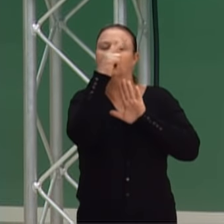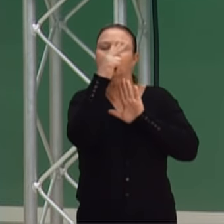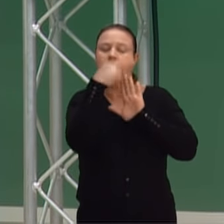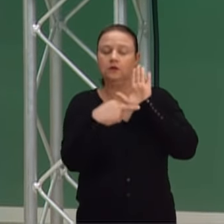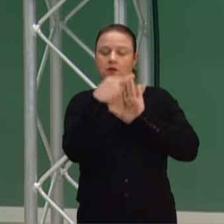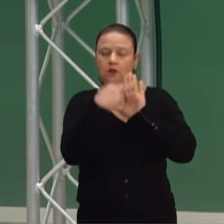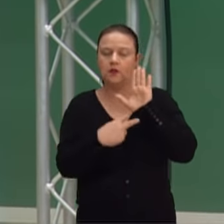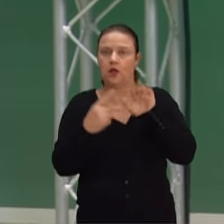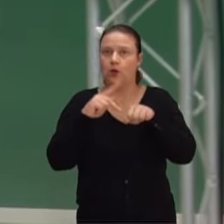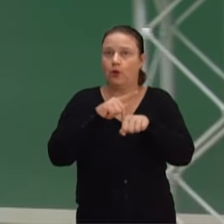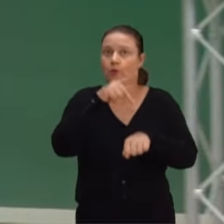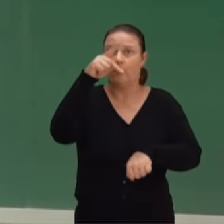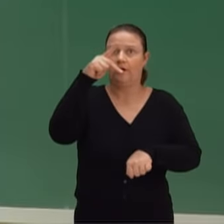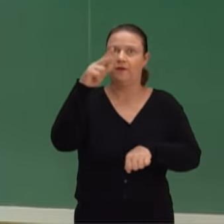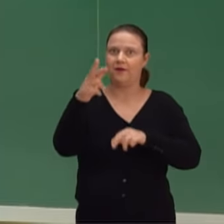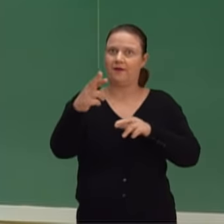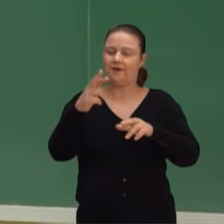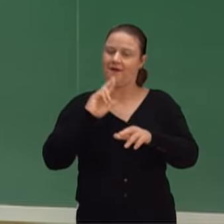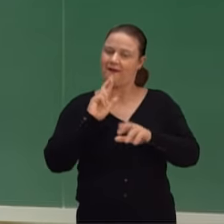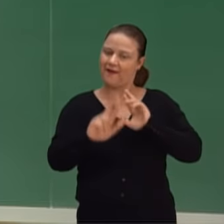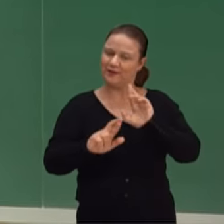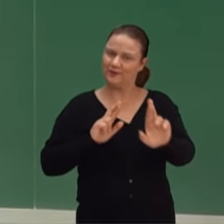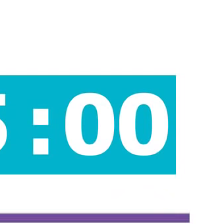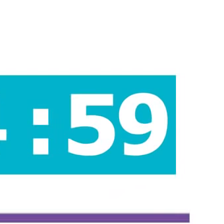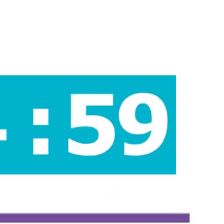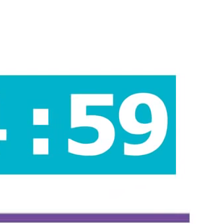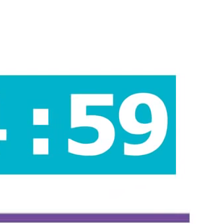as questões do teu lado direito. Vou te dar uns minutinhos.